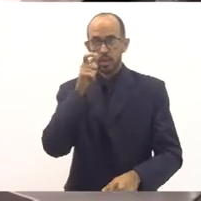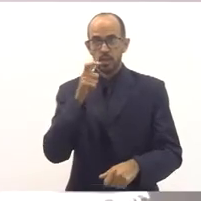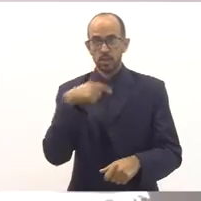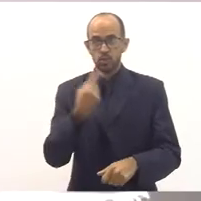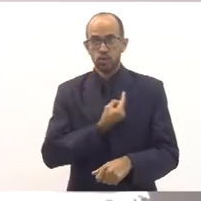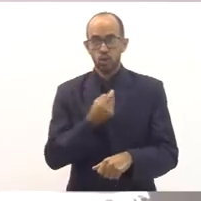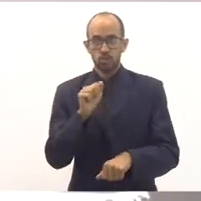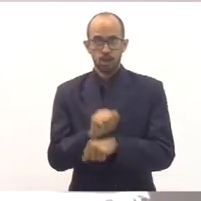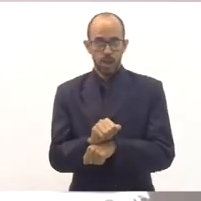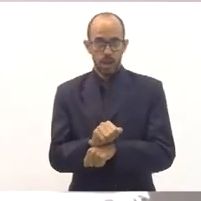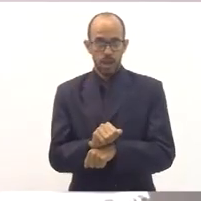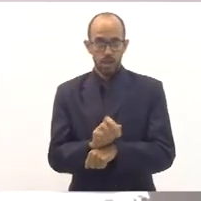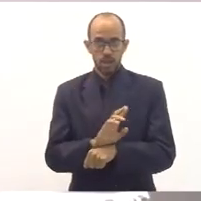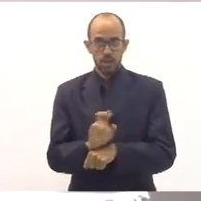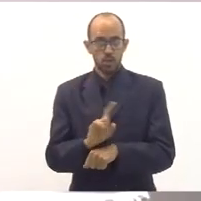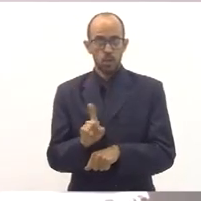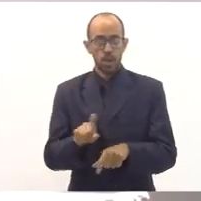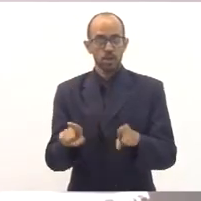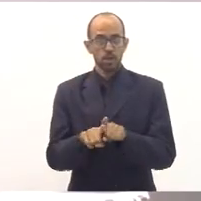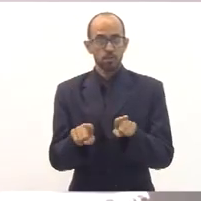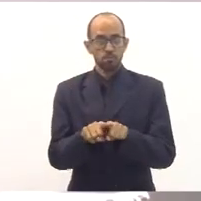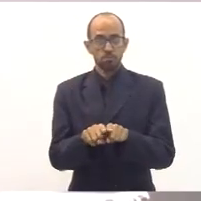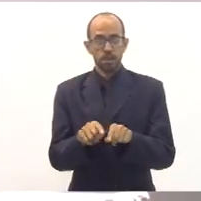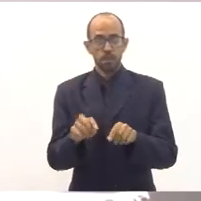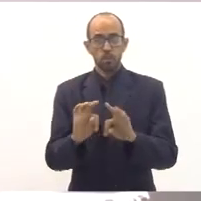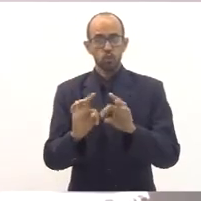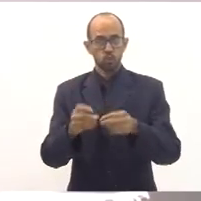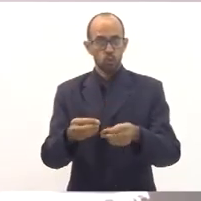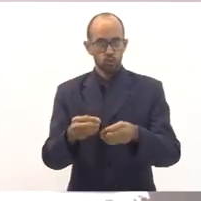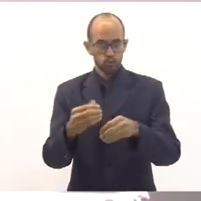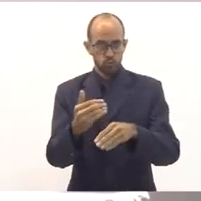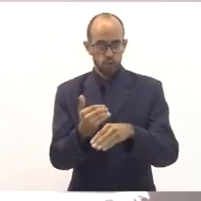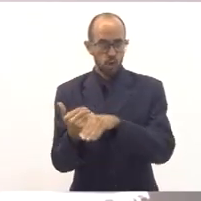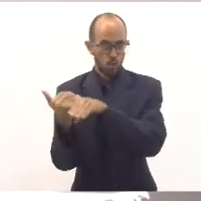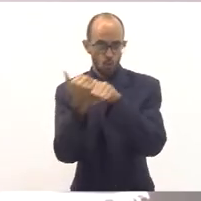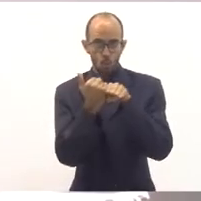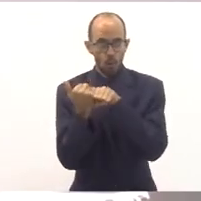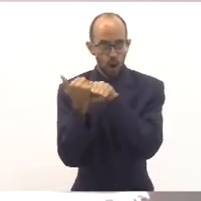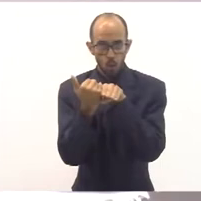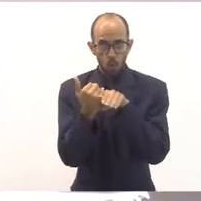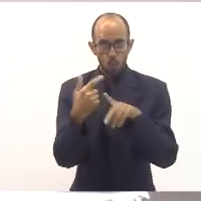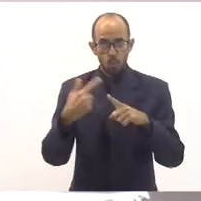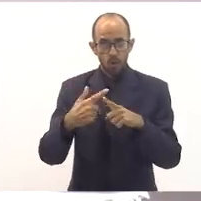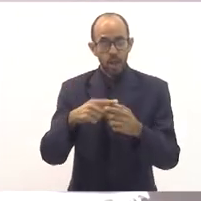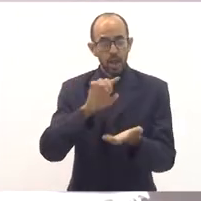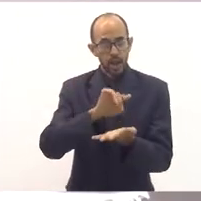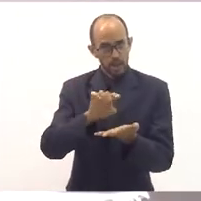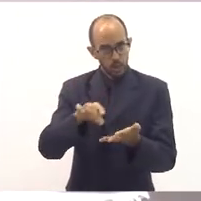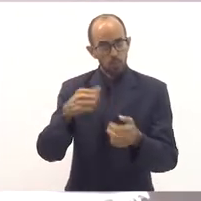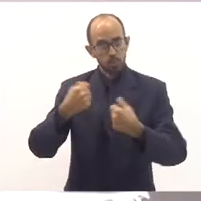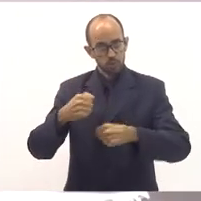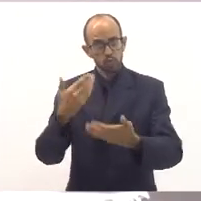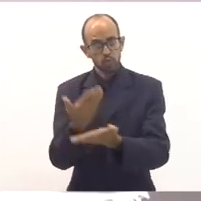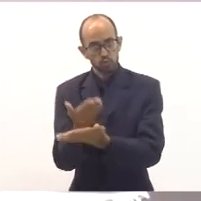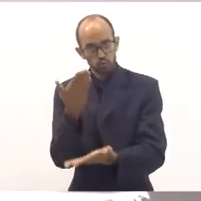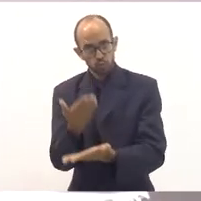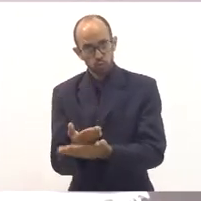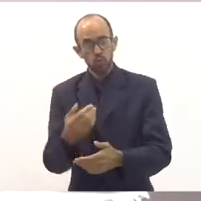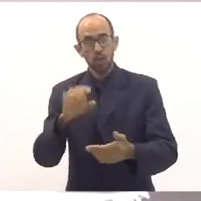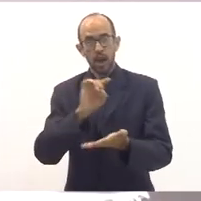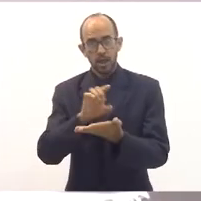parar por aí nem tratar todas as outras por igual o que cada uma vai exigir um estudo vai